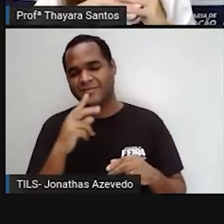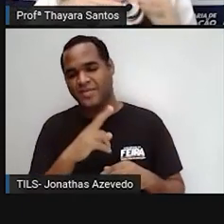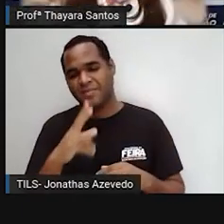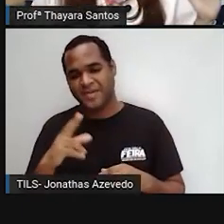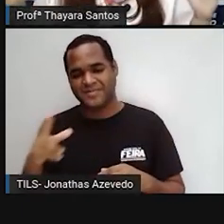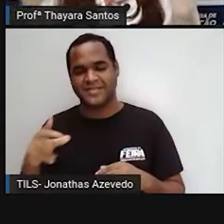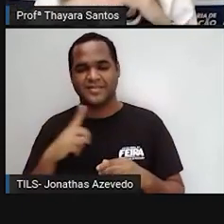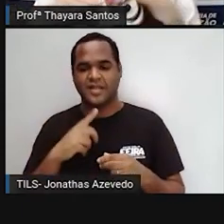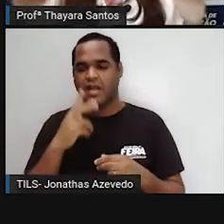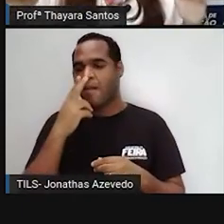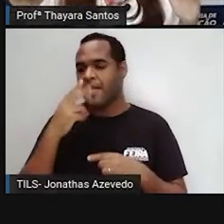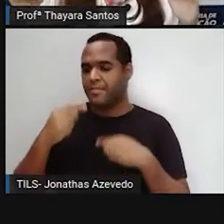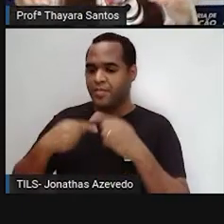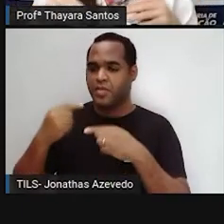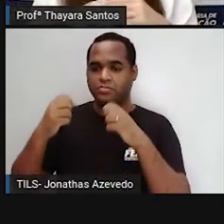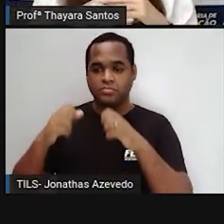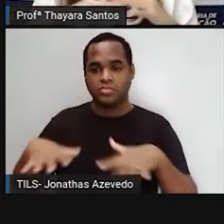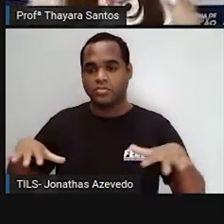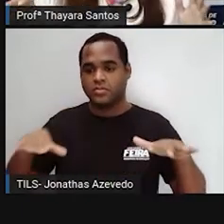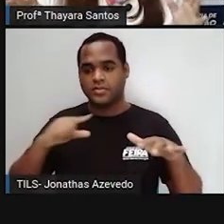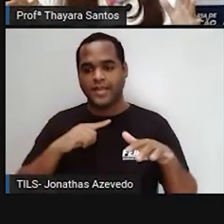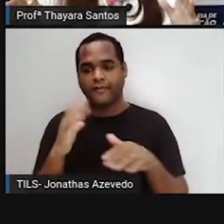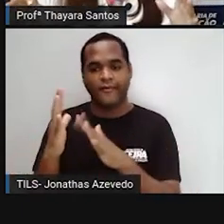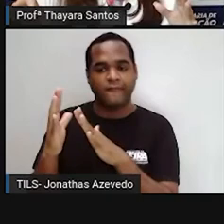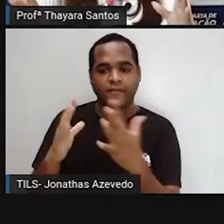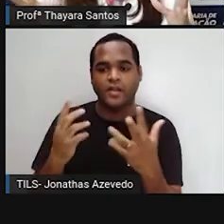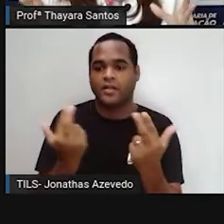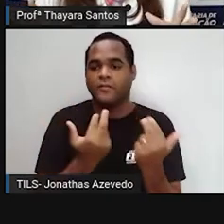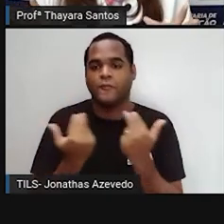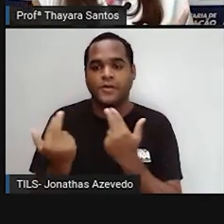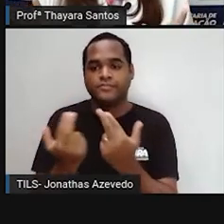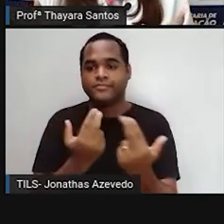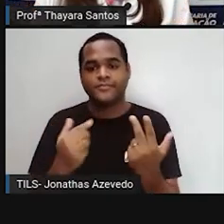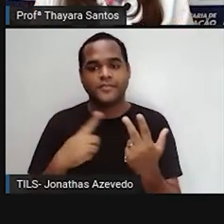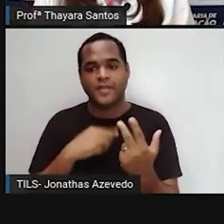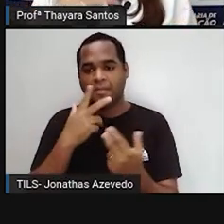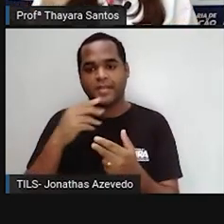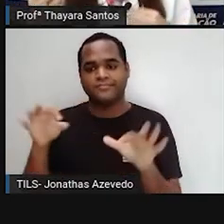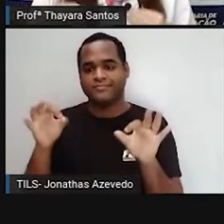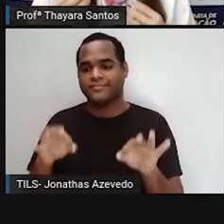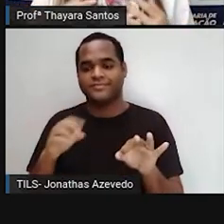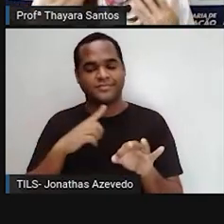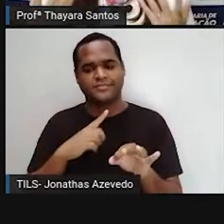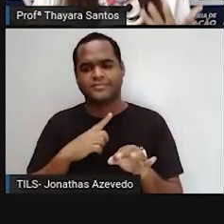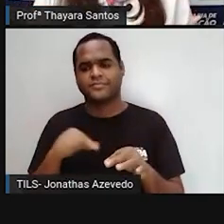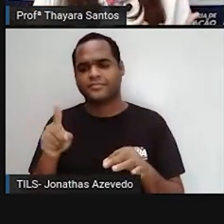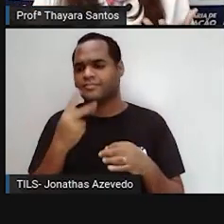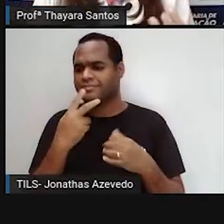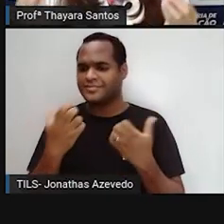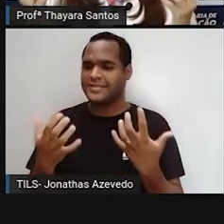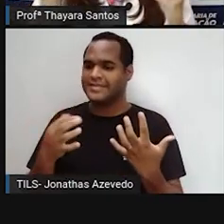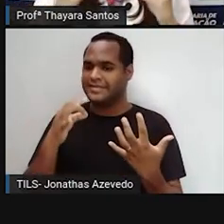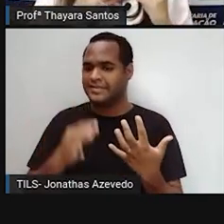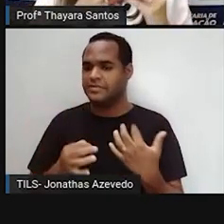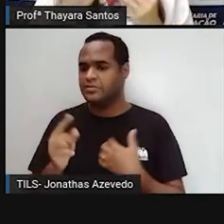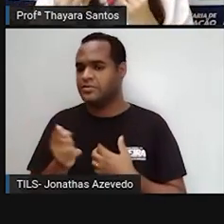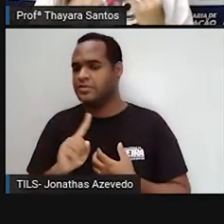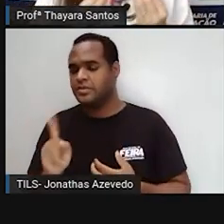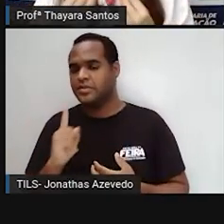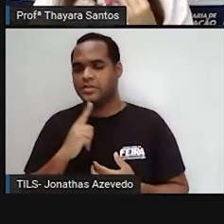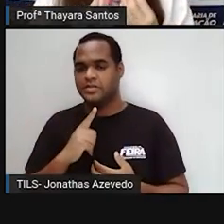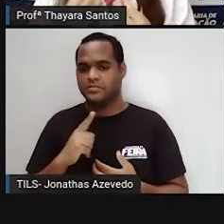ter ali uma exterminação daquela plantação quase que instantaneamente, quando essa praga chega. Então, Isso é uma desvantagem. Se a gente